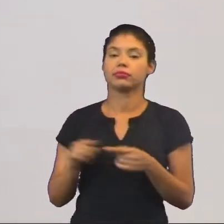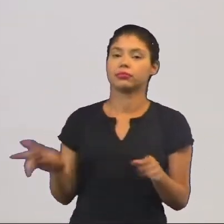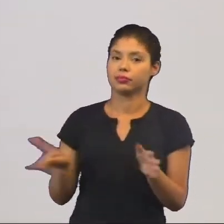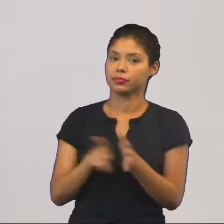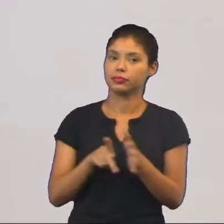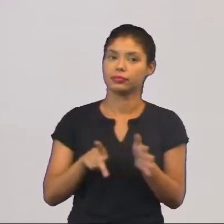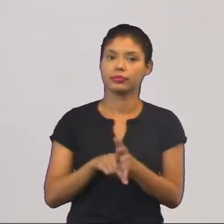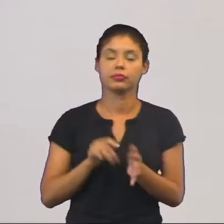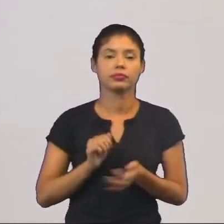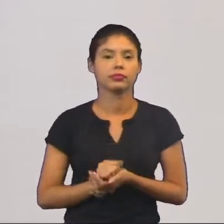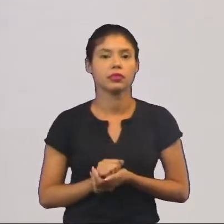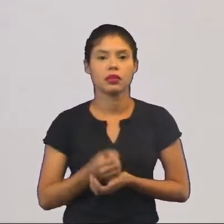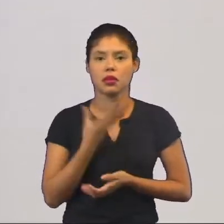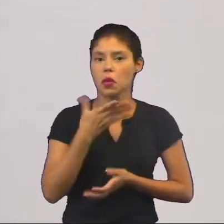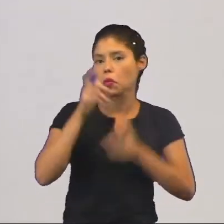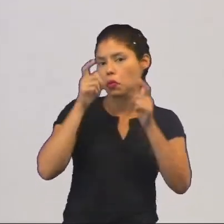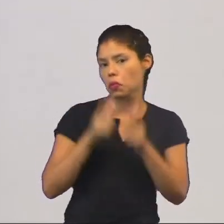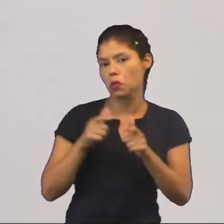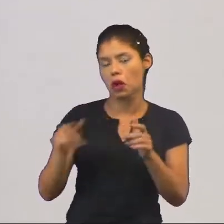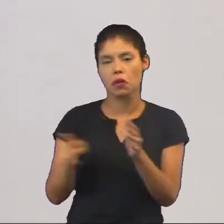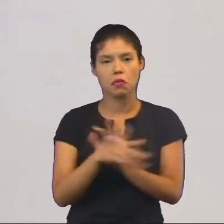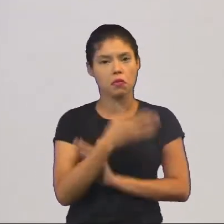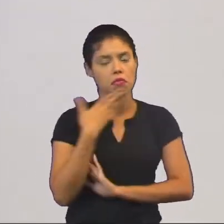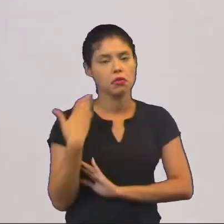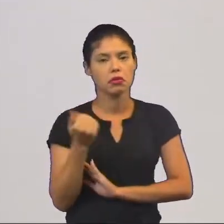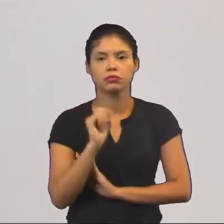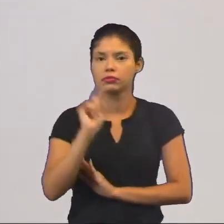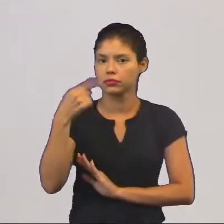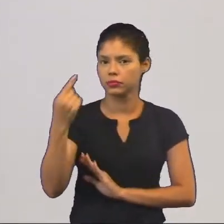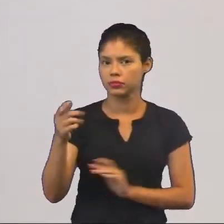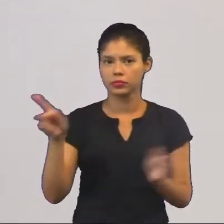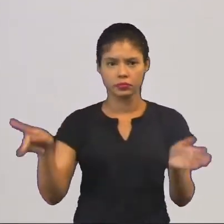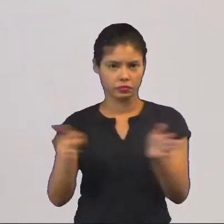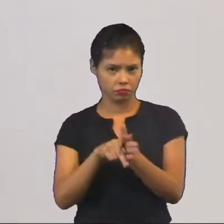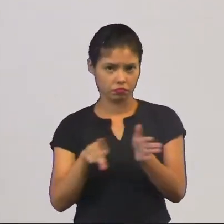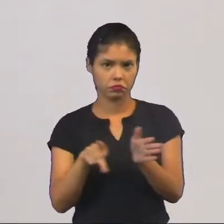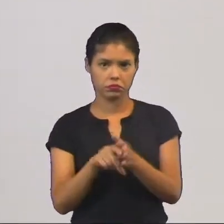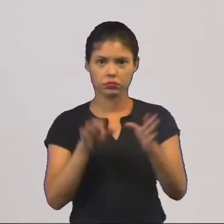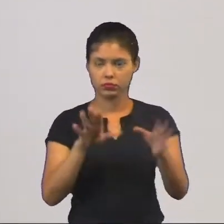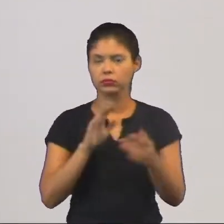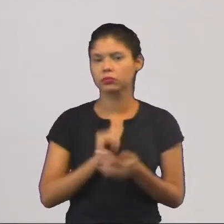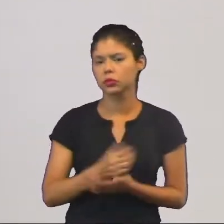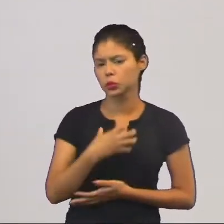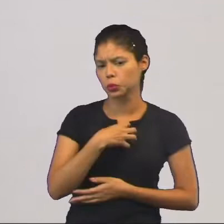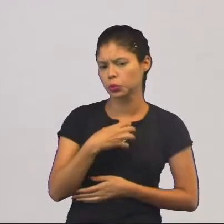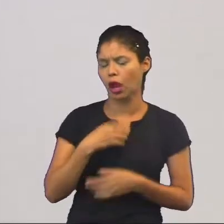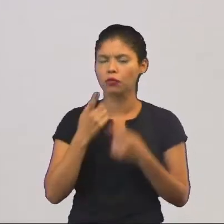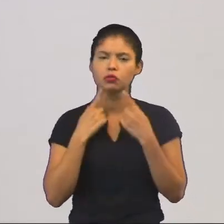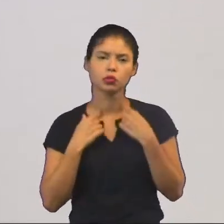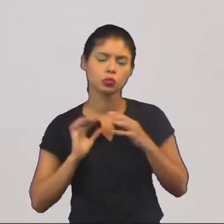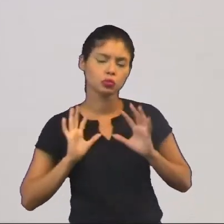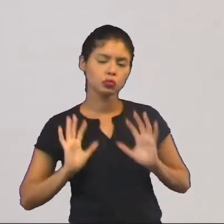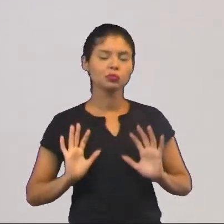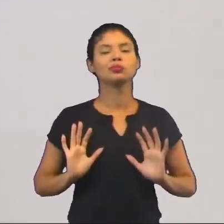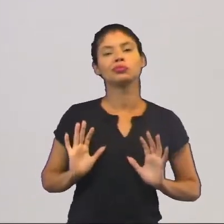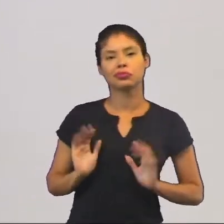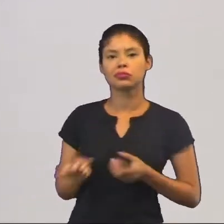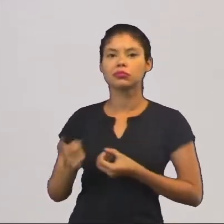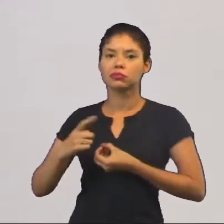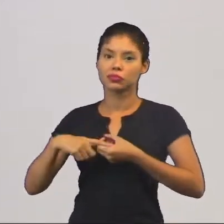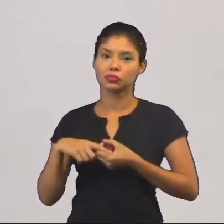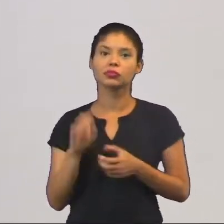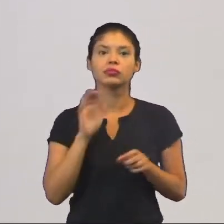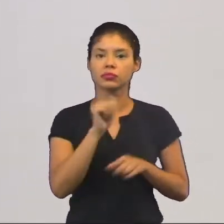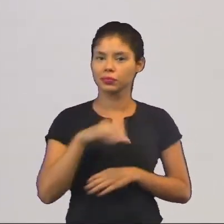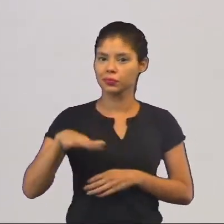decidiu então que não era o lugar preferido dele, lá não era o local onde ele se sentia à vontade e voltou para a